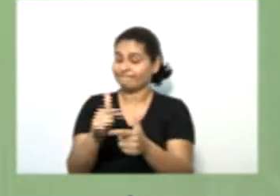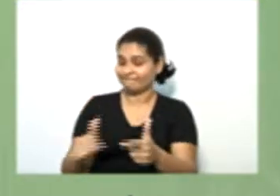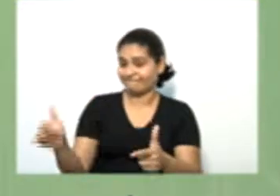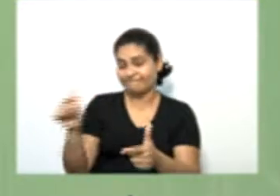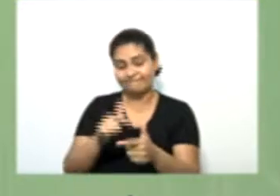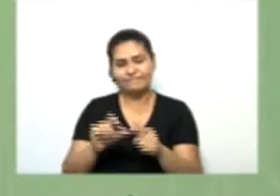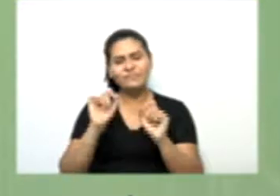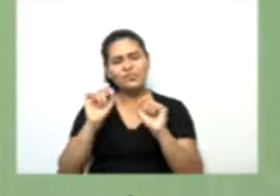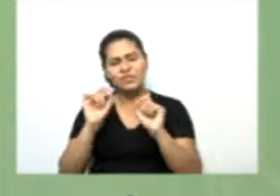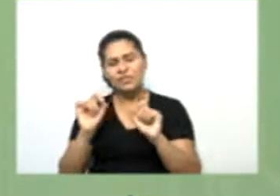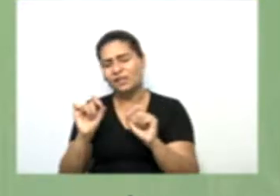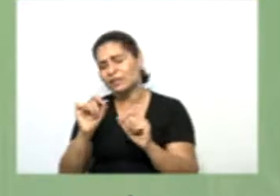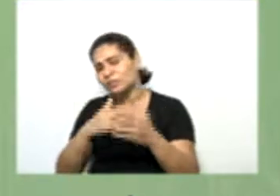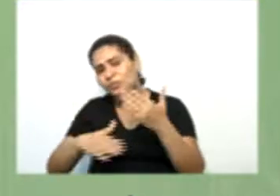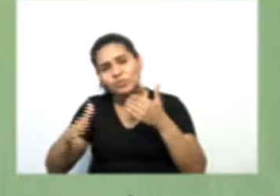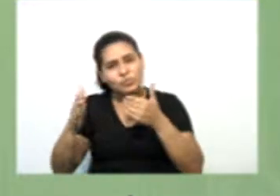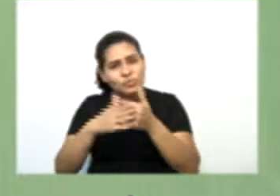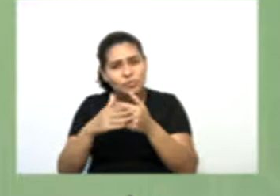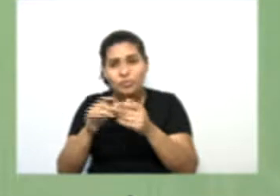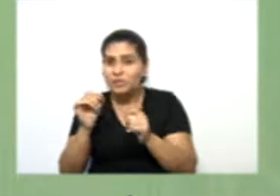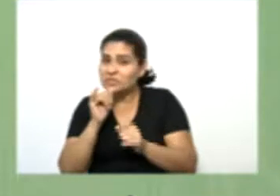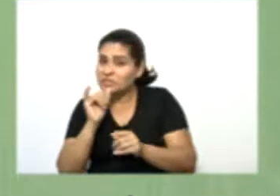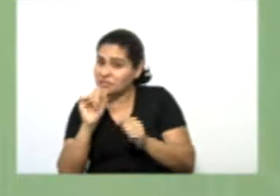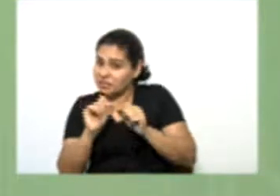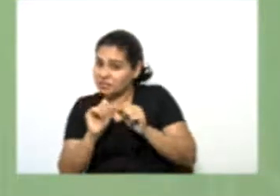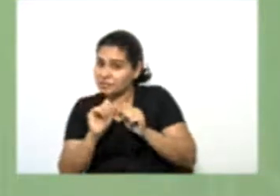conflitos. Durante uma negociação,